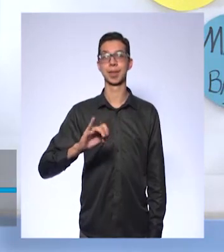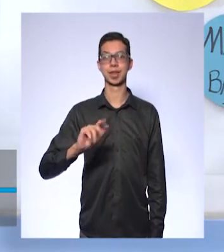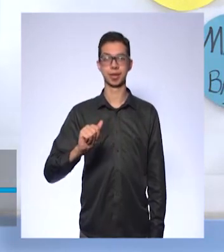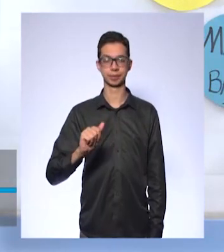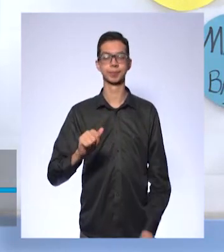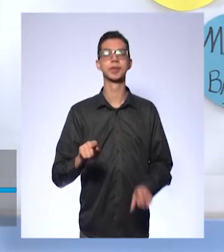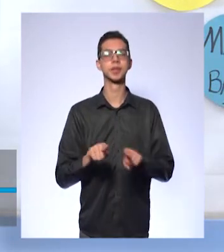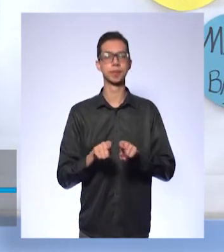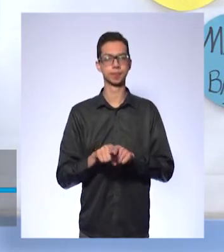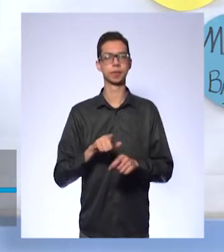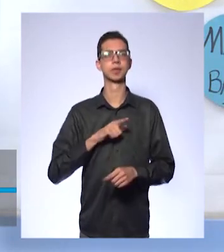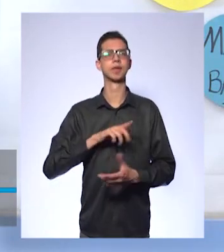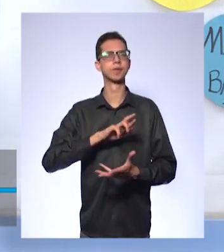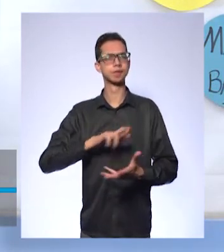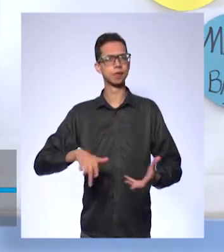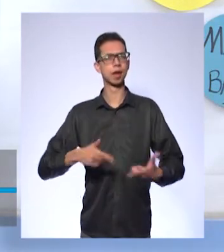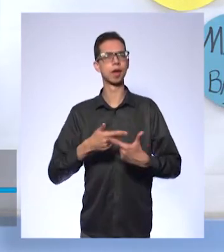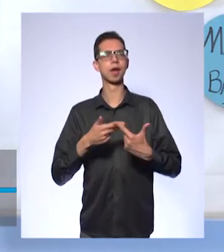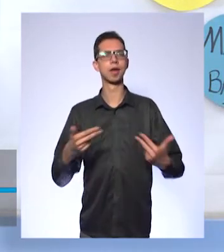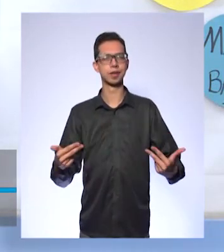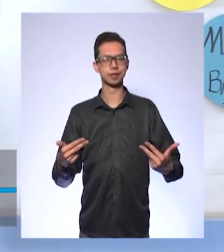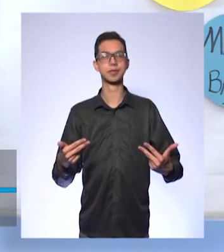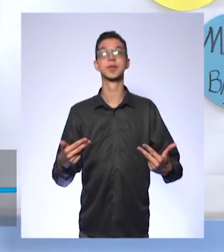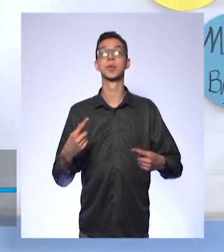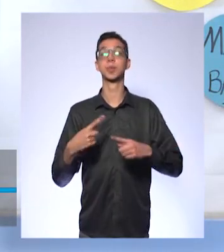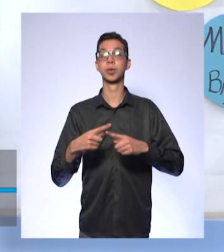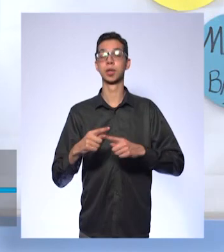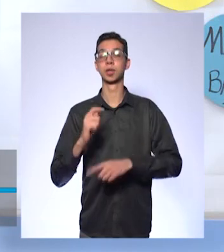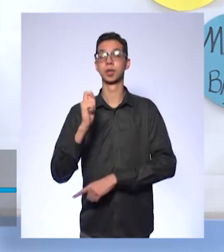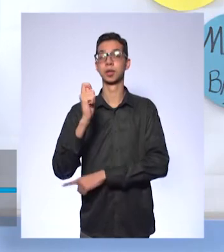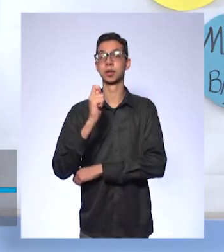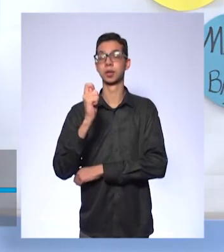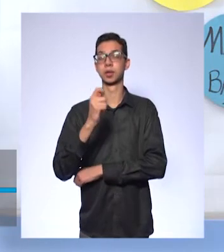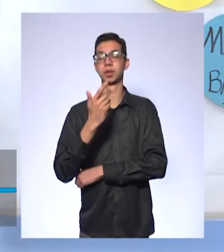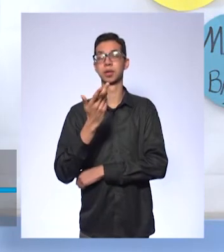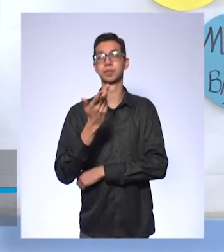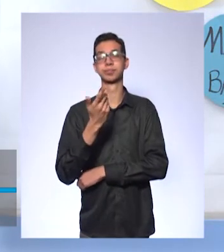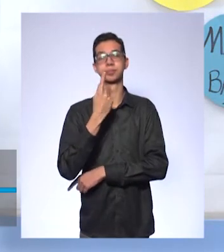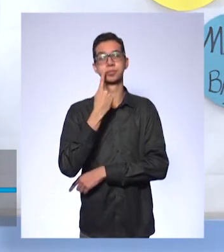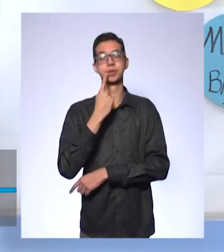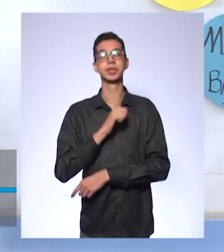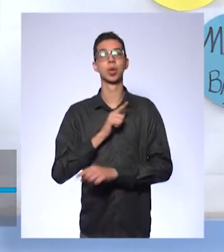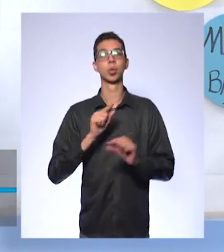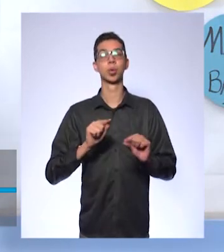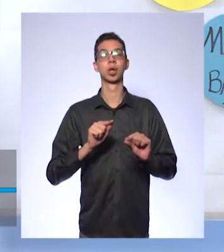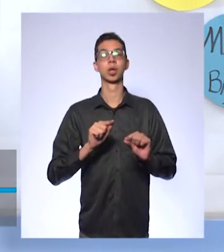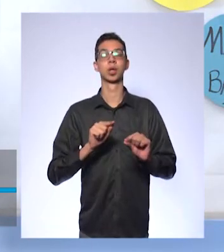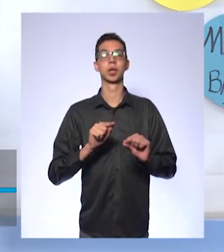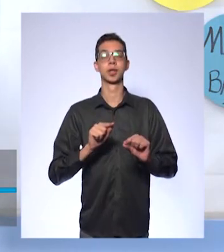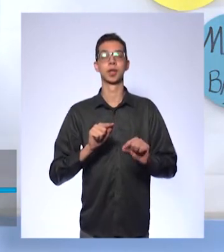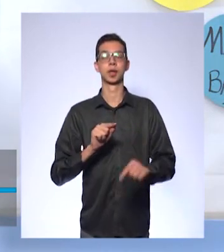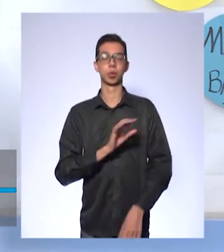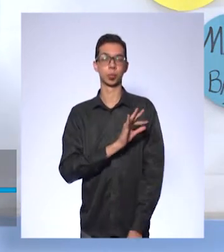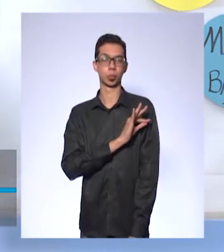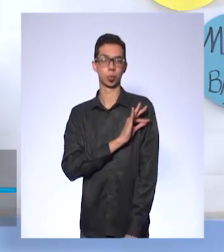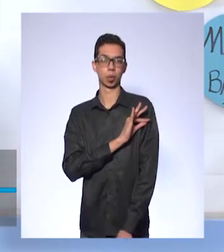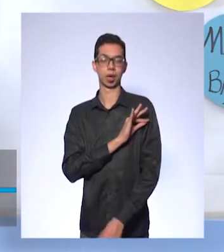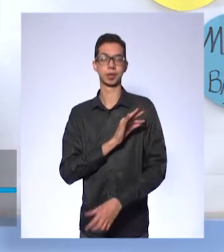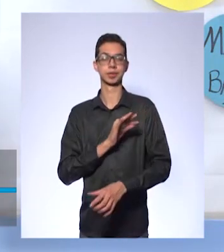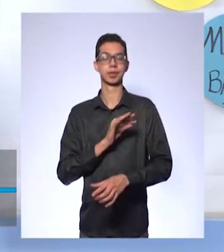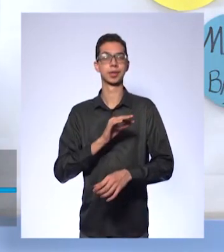motivações também, o oitavo ano. Eles ficaram insatisfeitos porque teve a Guarda Nacional, o governo imperial montou